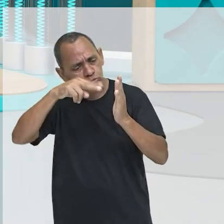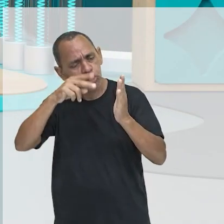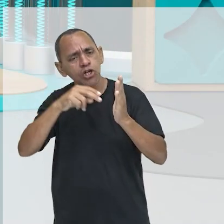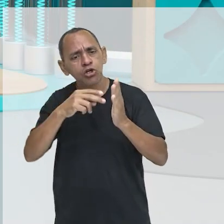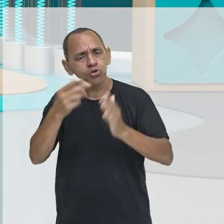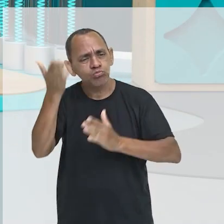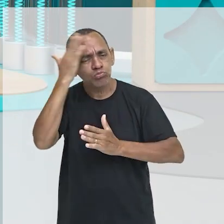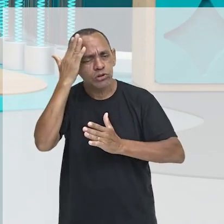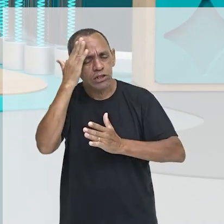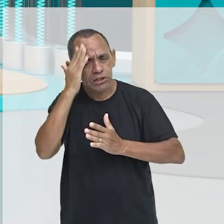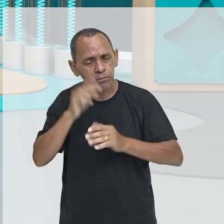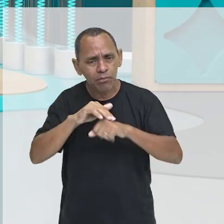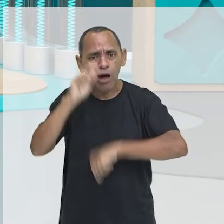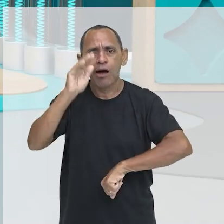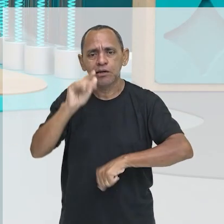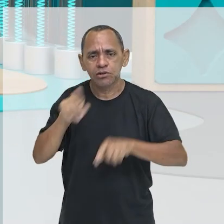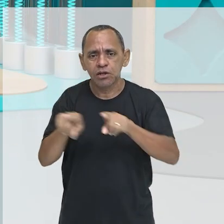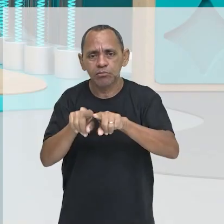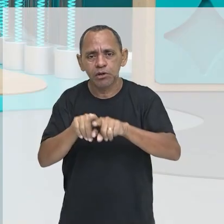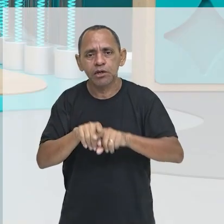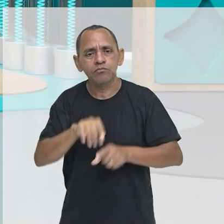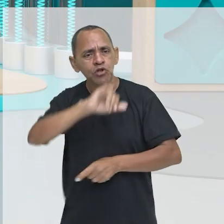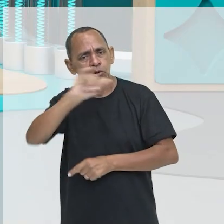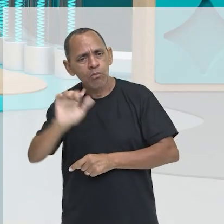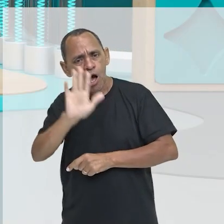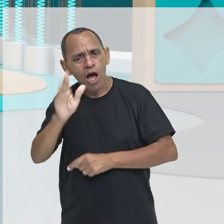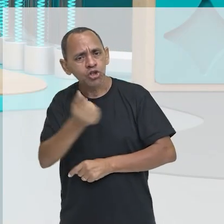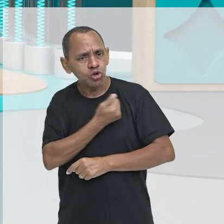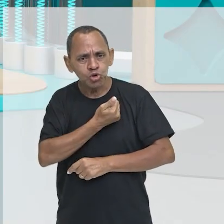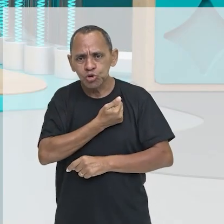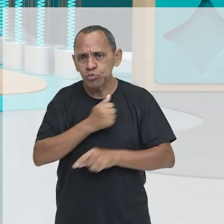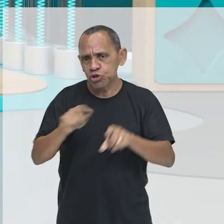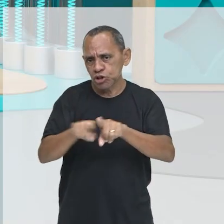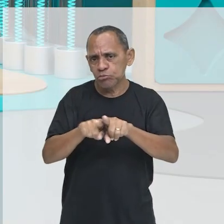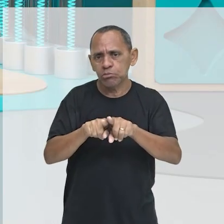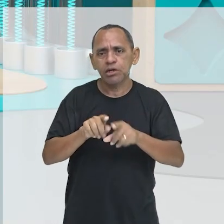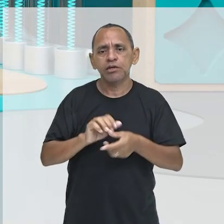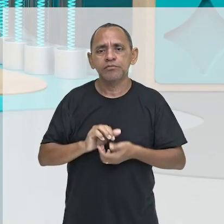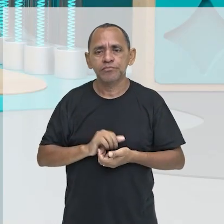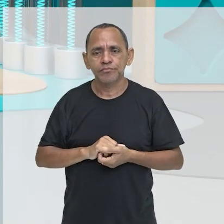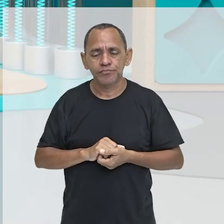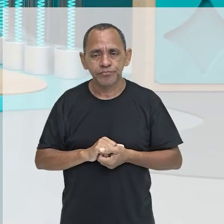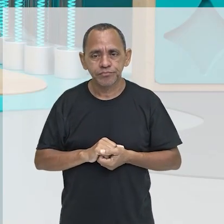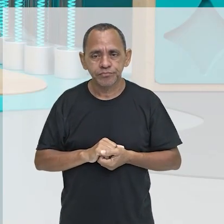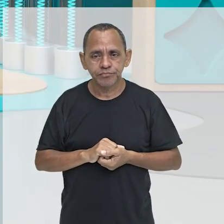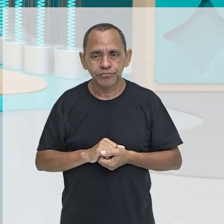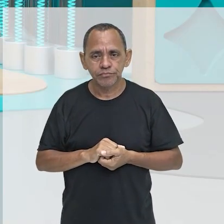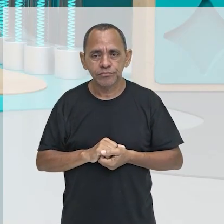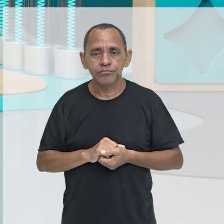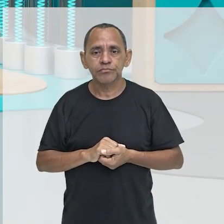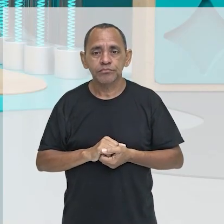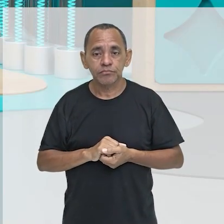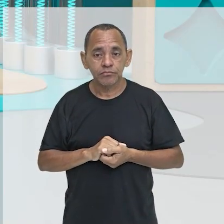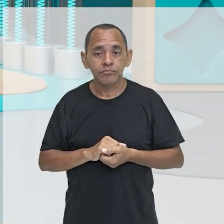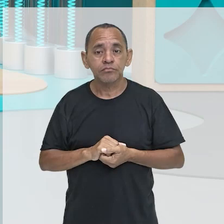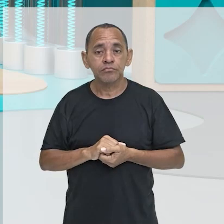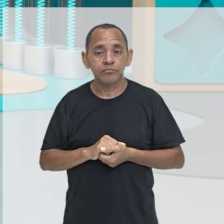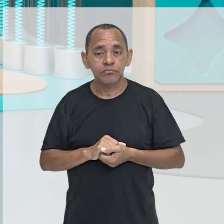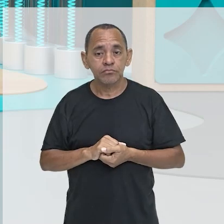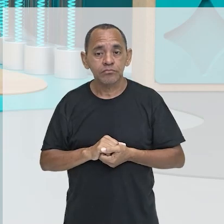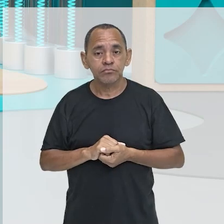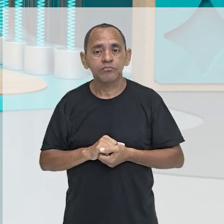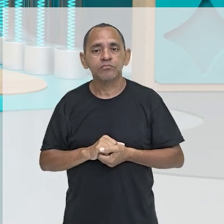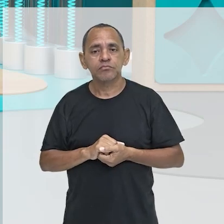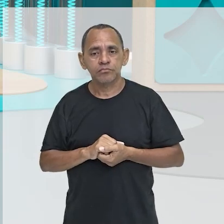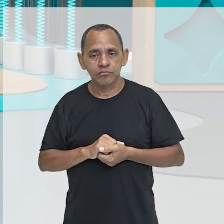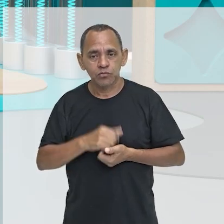como imagens, como numerais, nós encontramos então com alguma facilidade numerais, o número, data, data é um número,